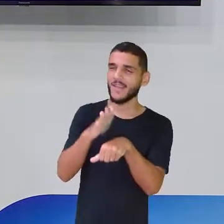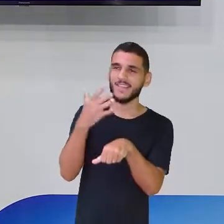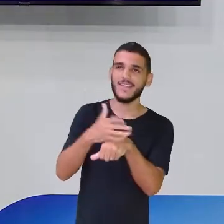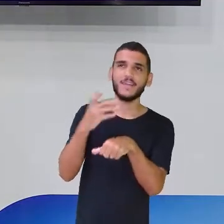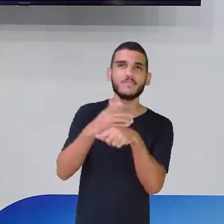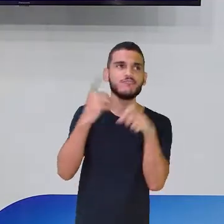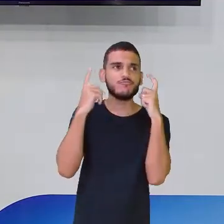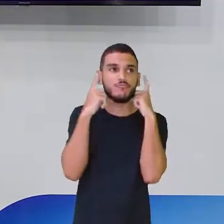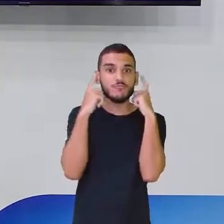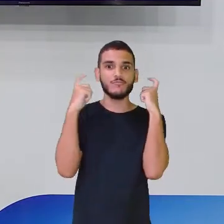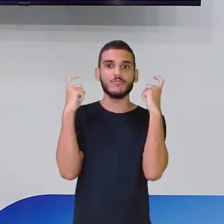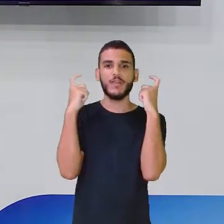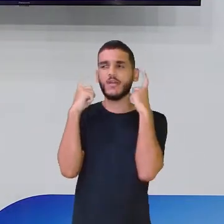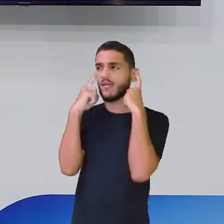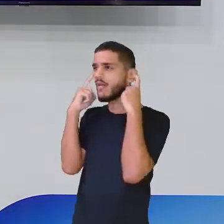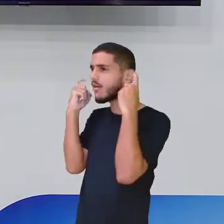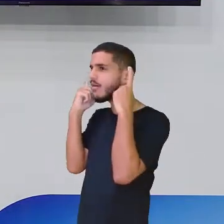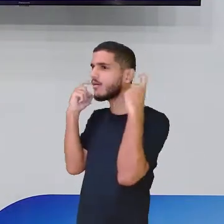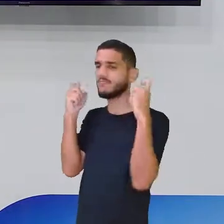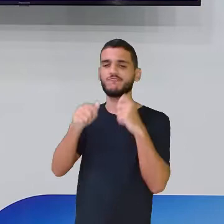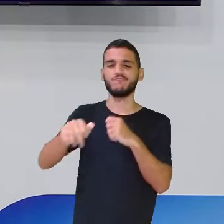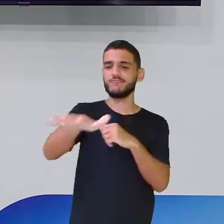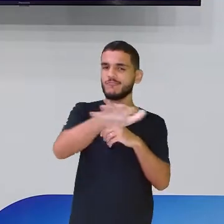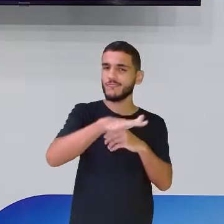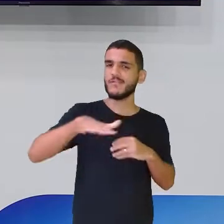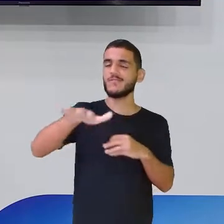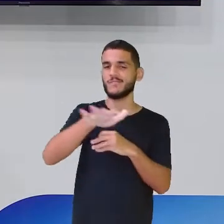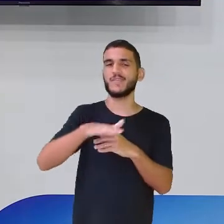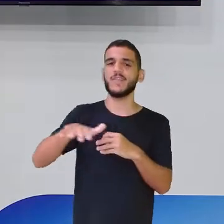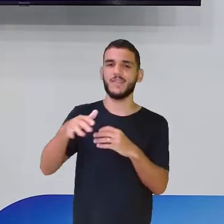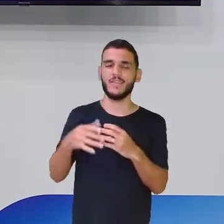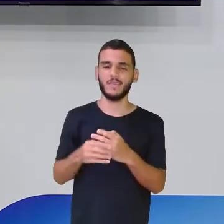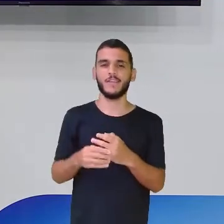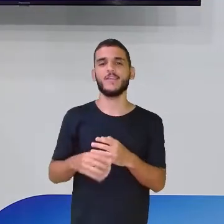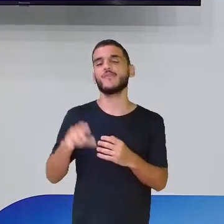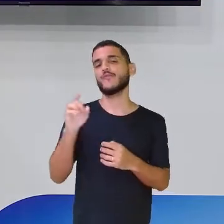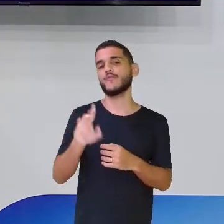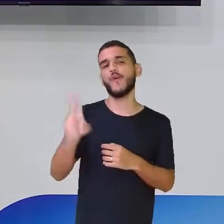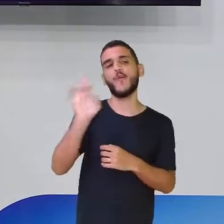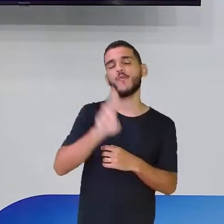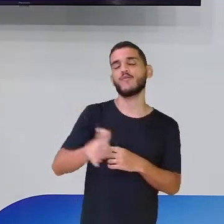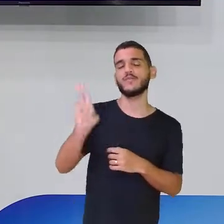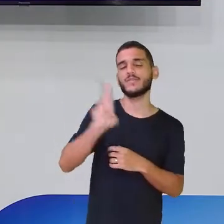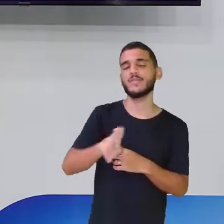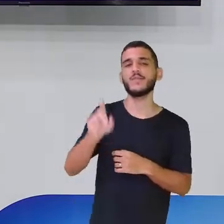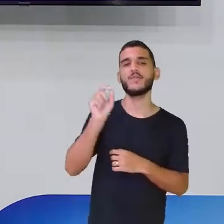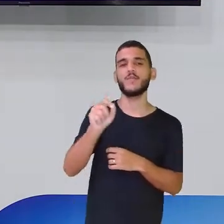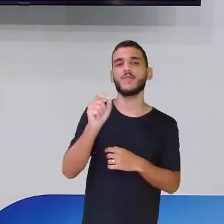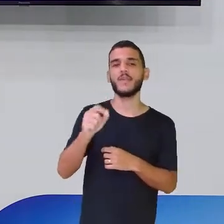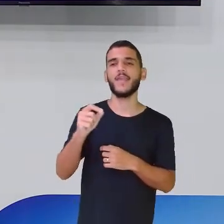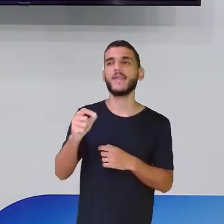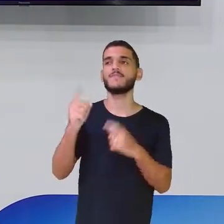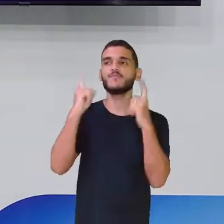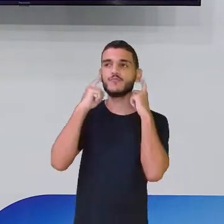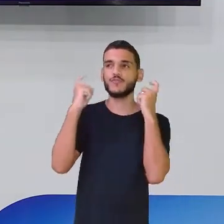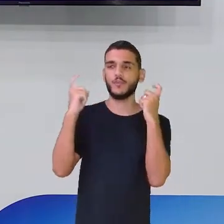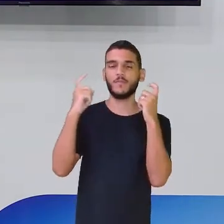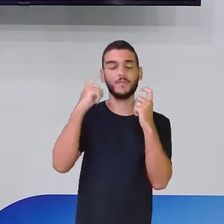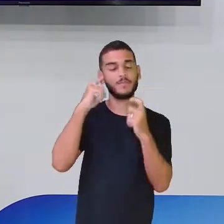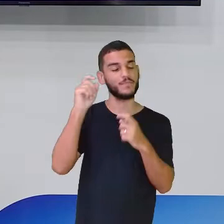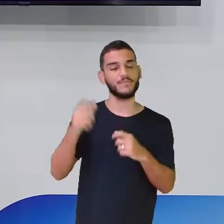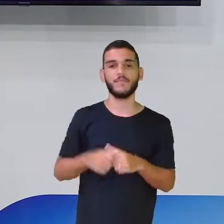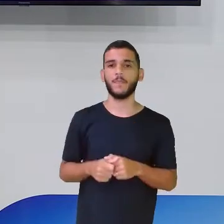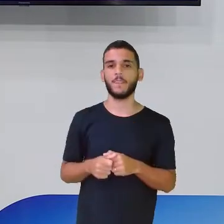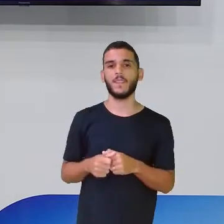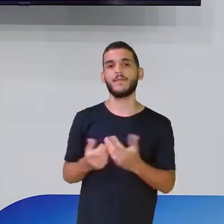perceber os ambientes a partir das sonoridades que existem ali. Então, a expressão